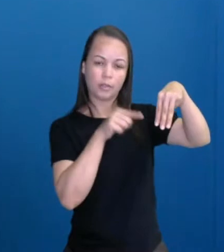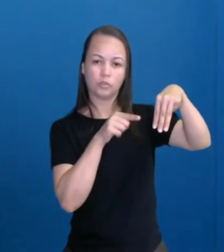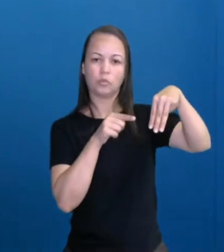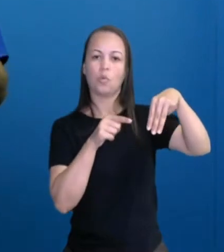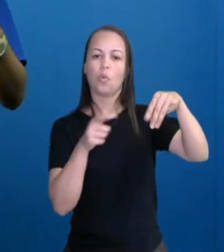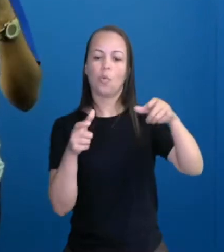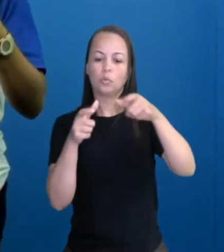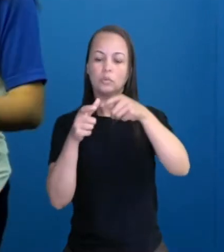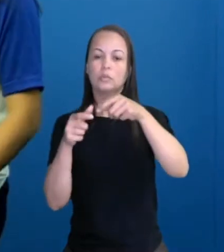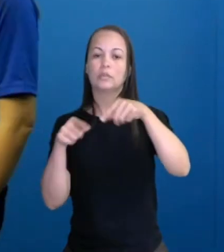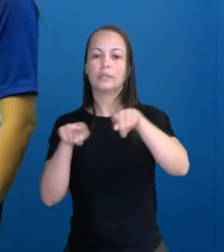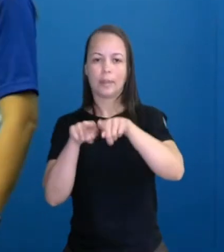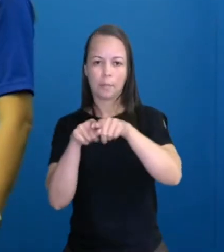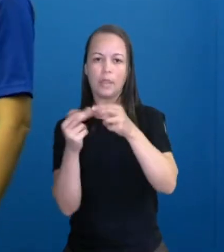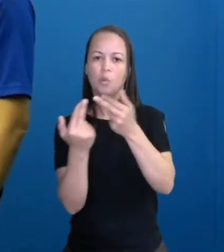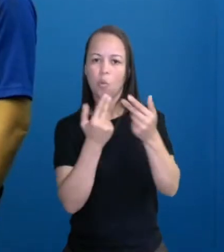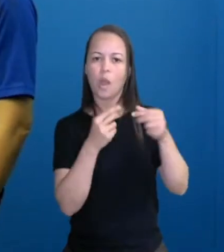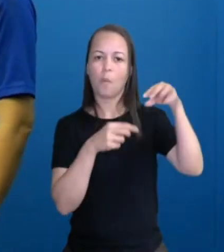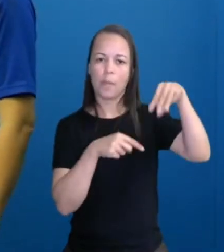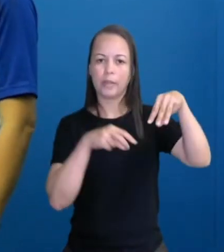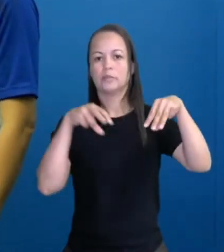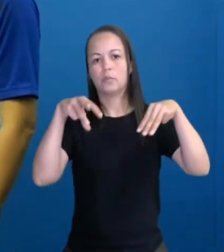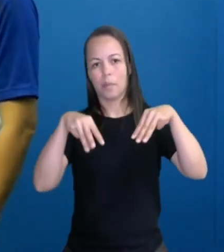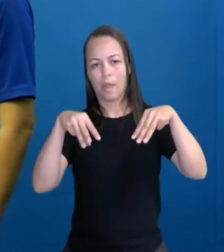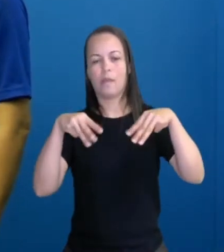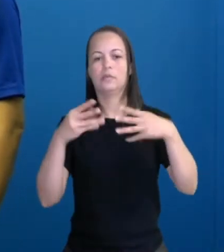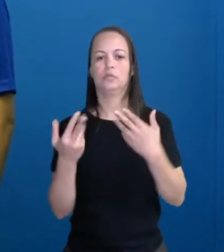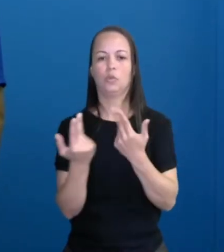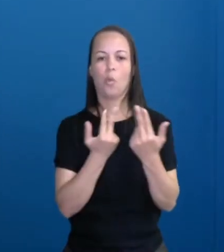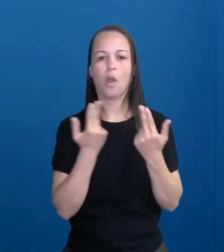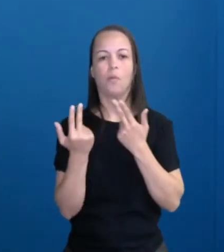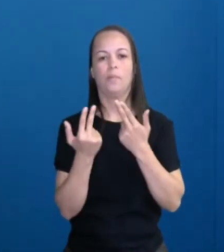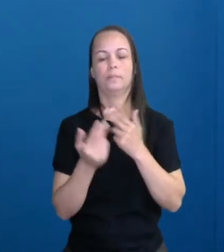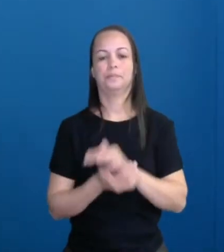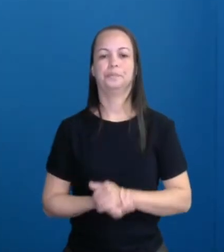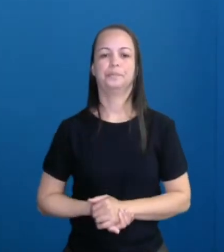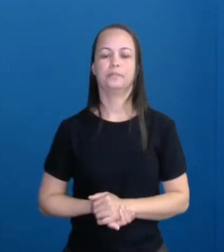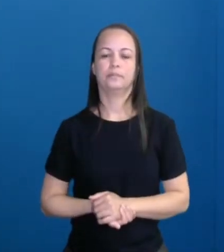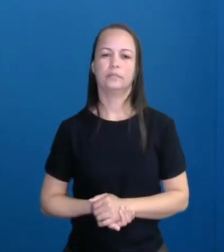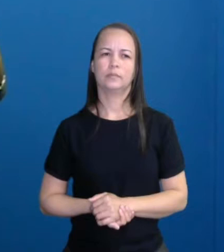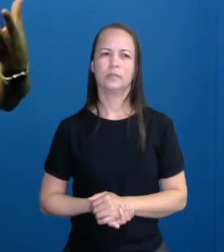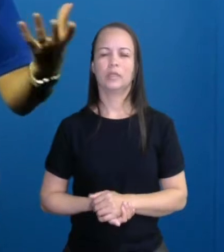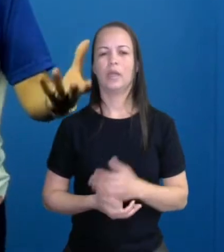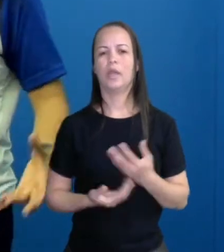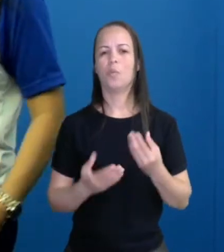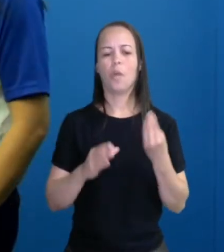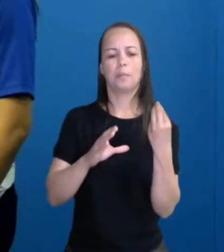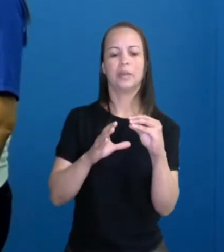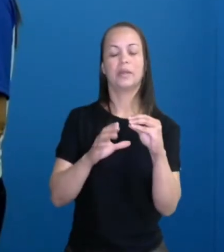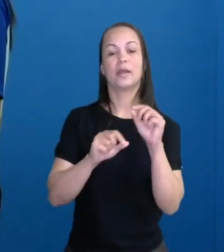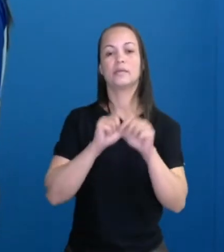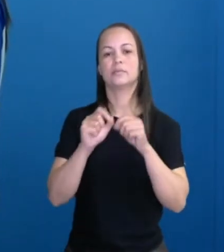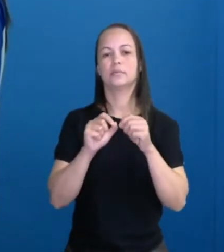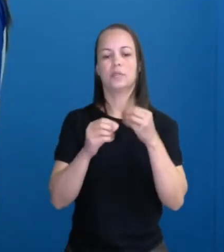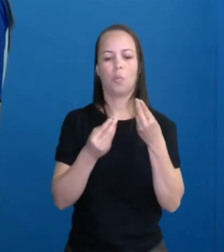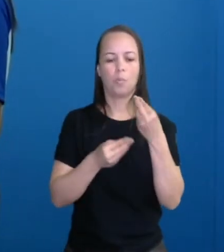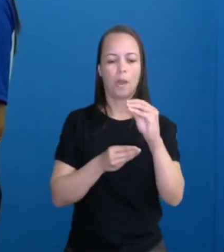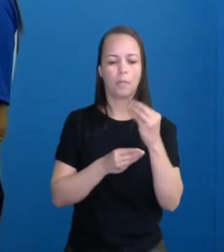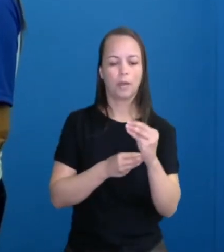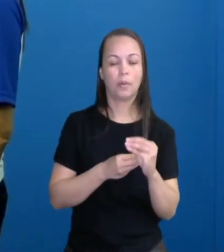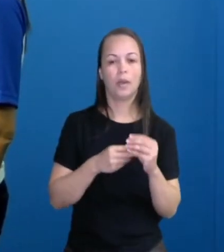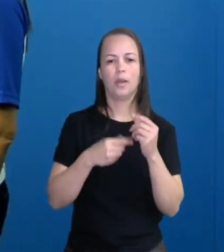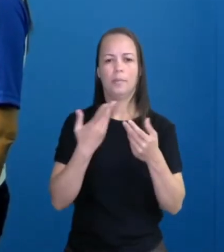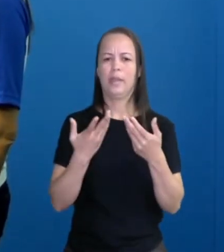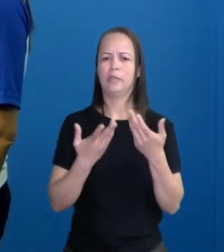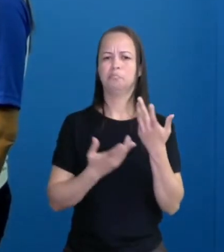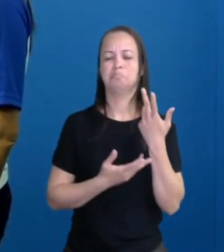devem estar sempre na mesma unidade de medida, tá bom? É uma aplicação bem útil, né? E a